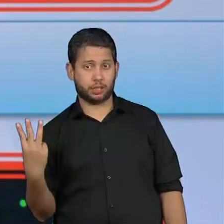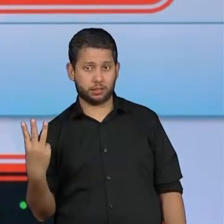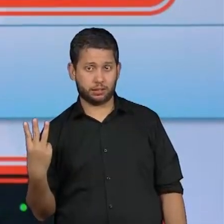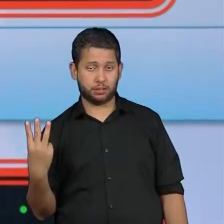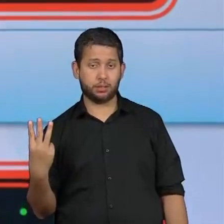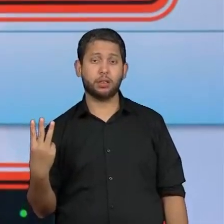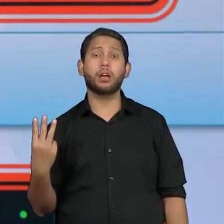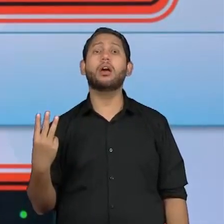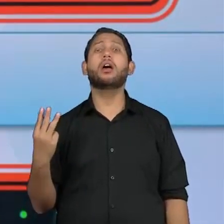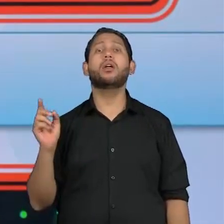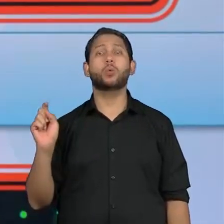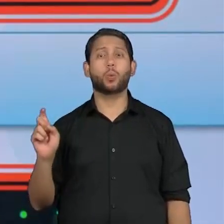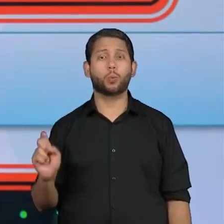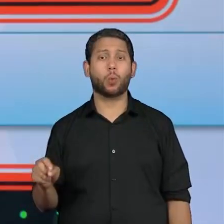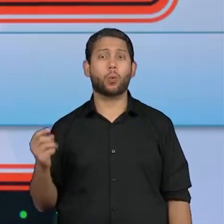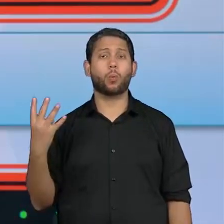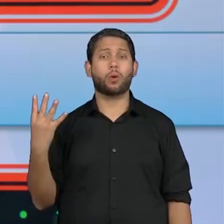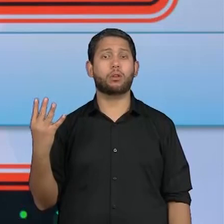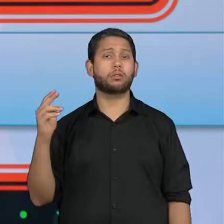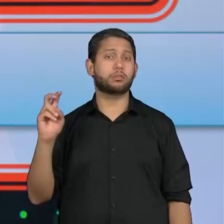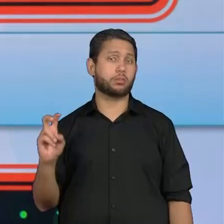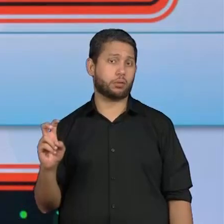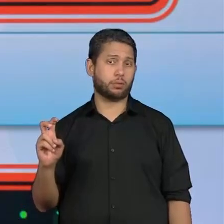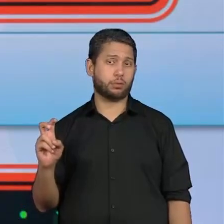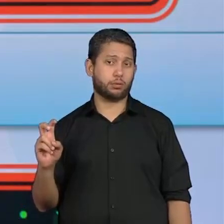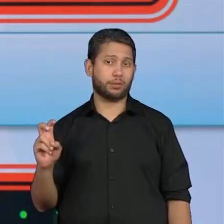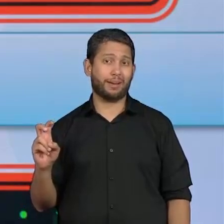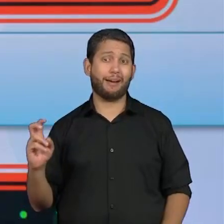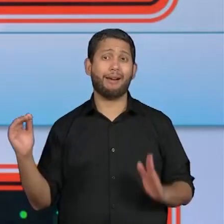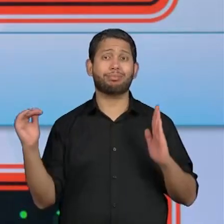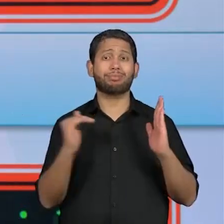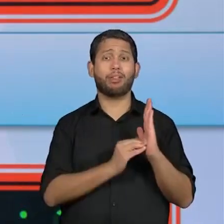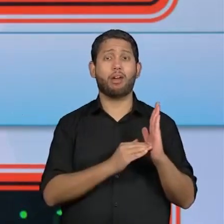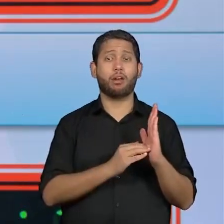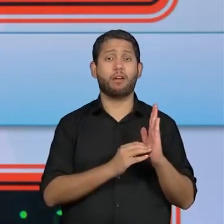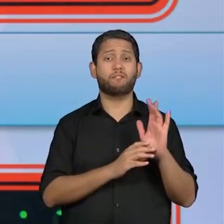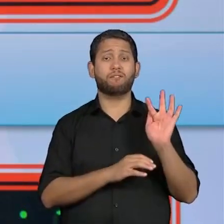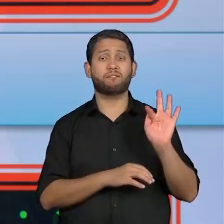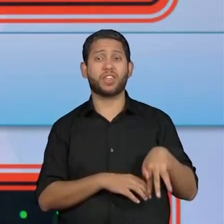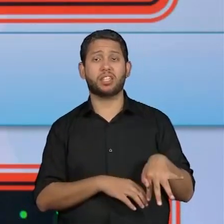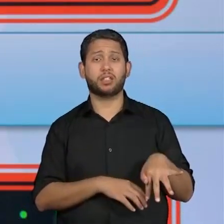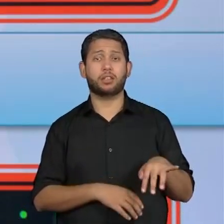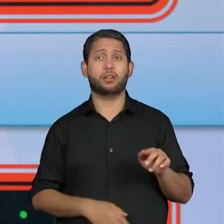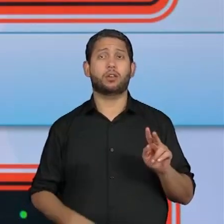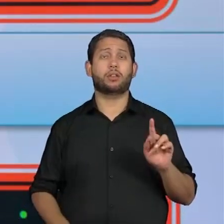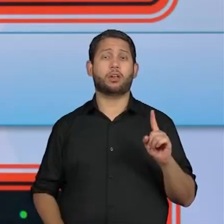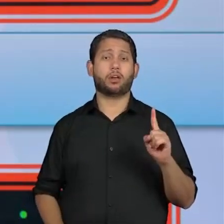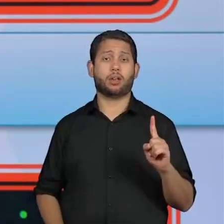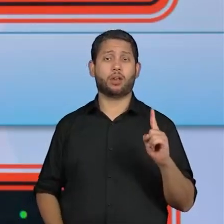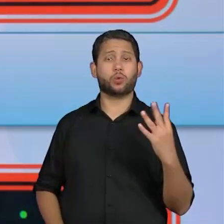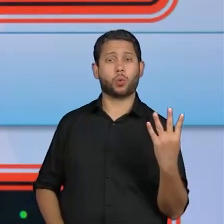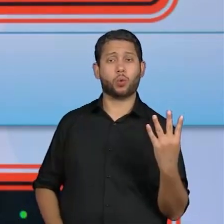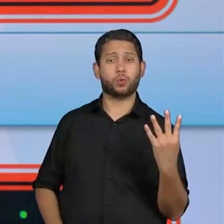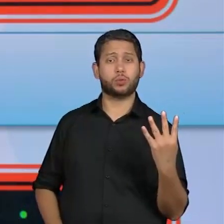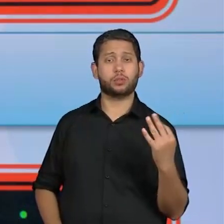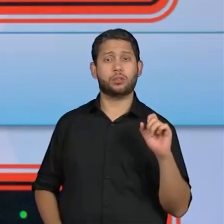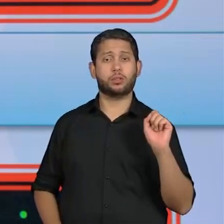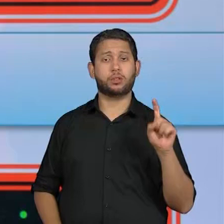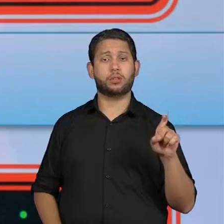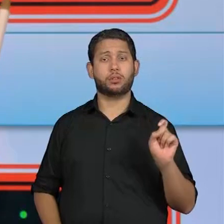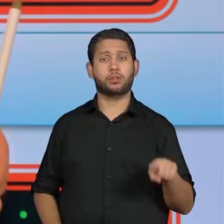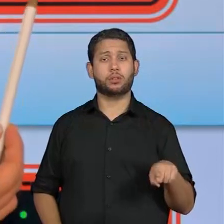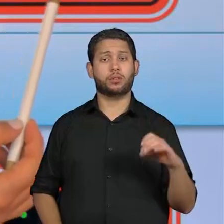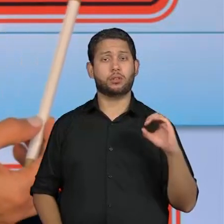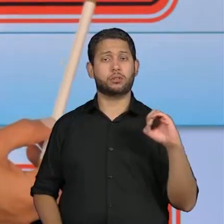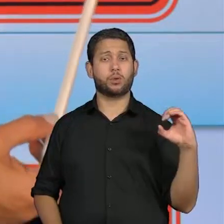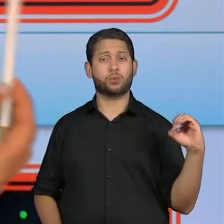minutos. Quanto tempo transcorreu até o segundo horário marcado aqui?